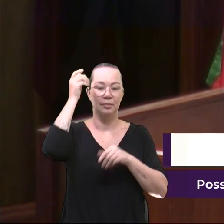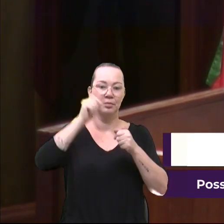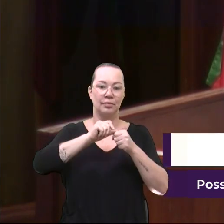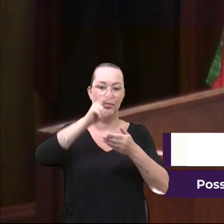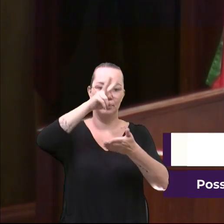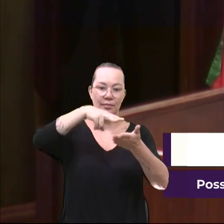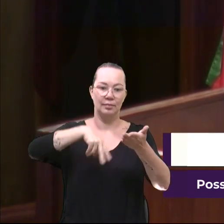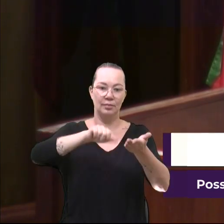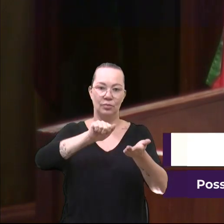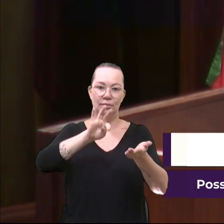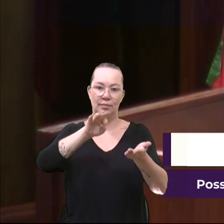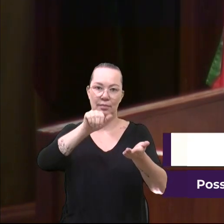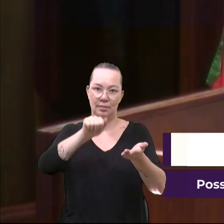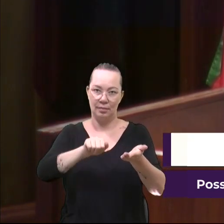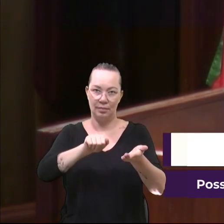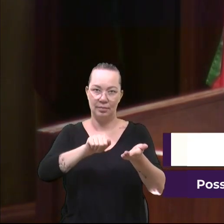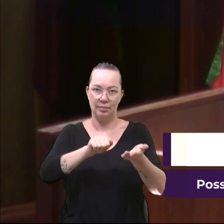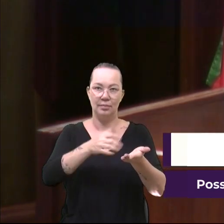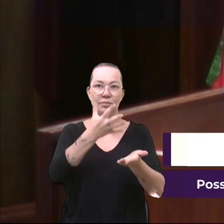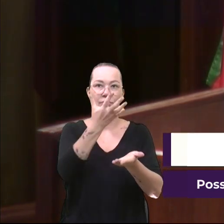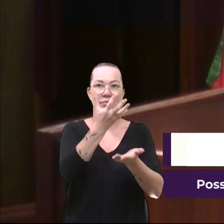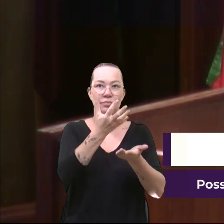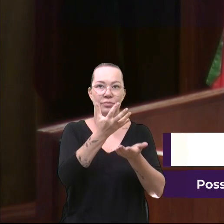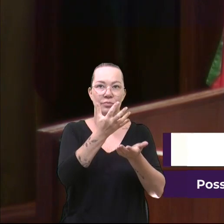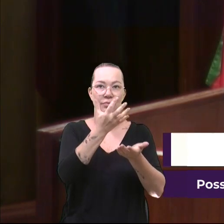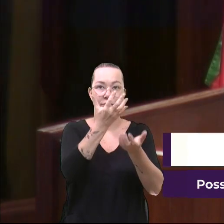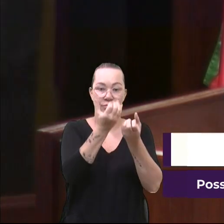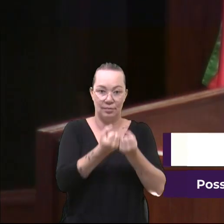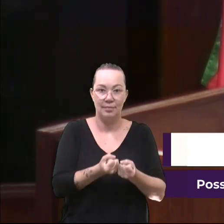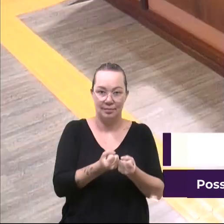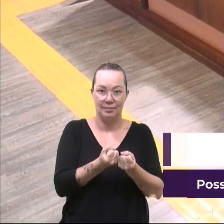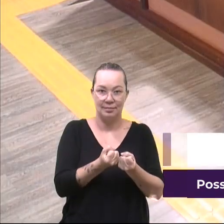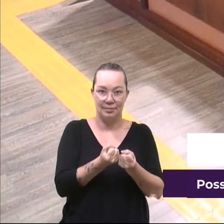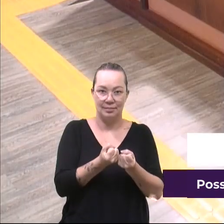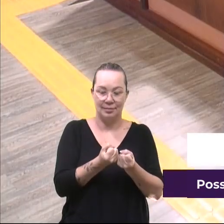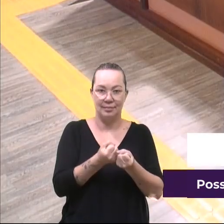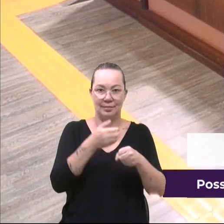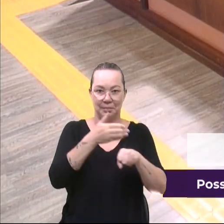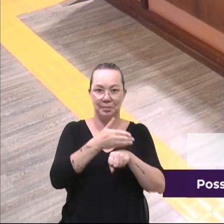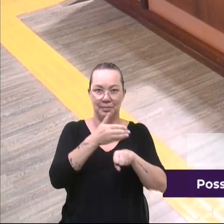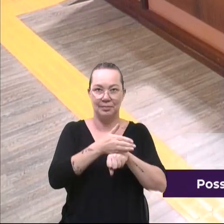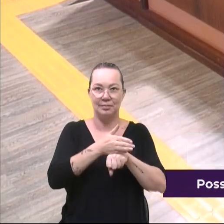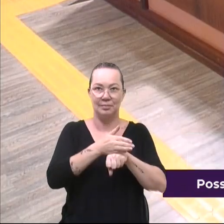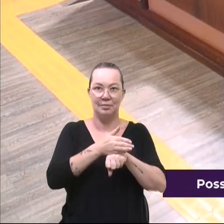da ata de posse da mesa diretora eleita para o ano de 2024.